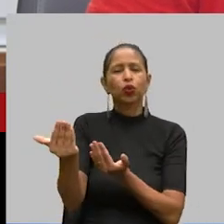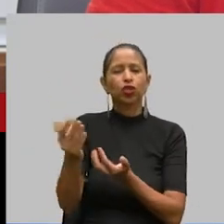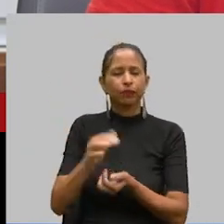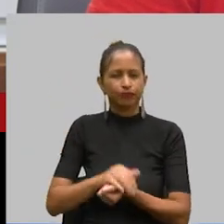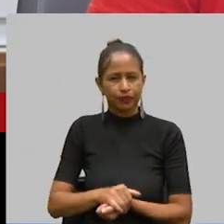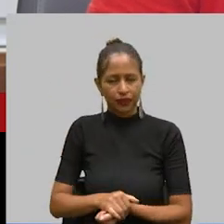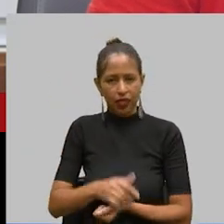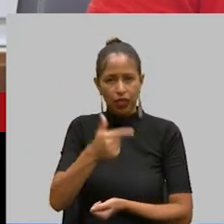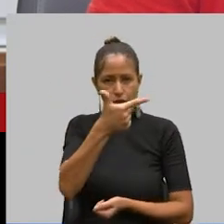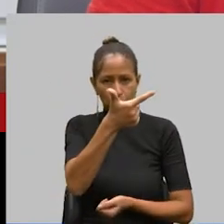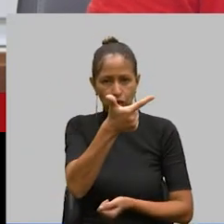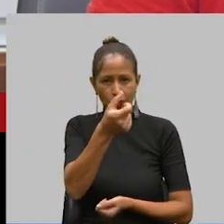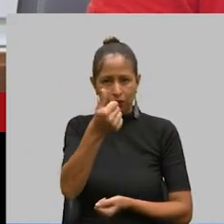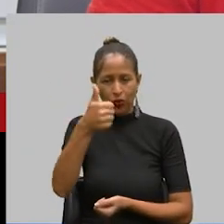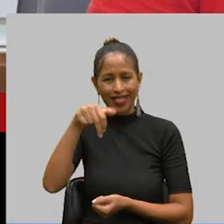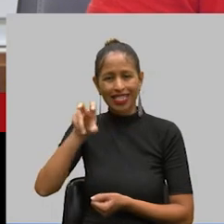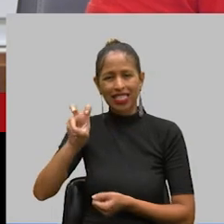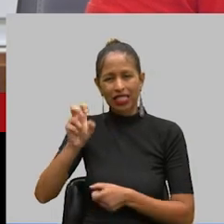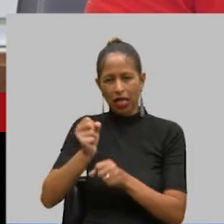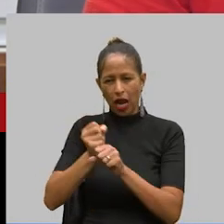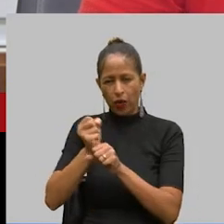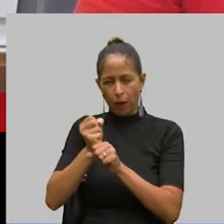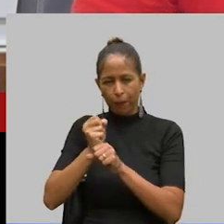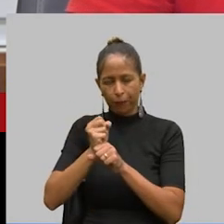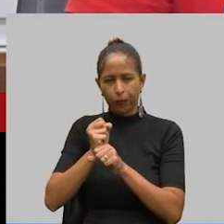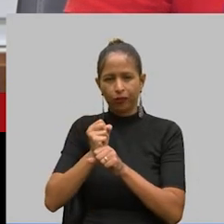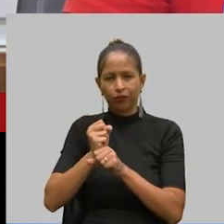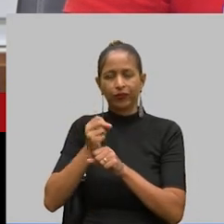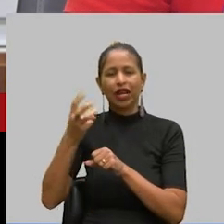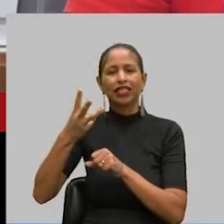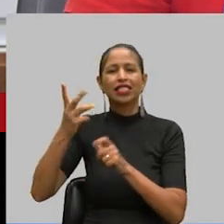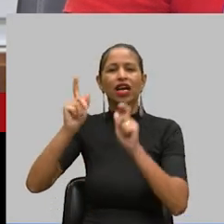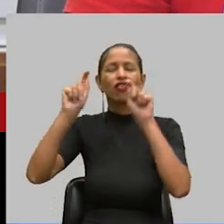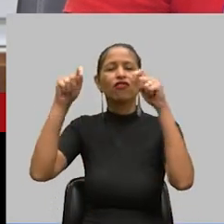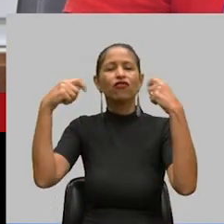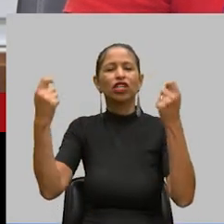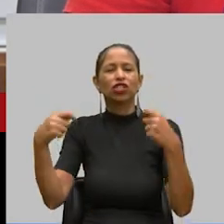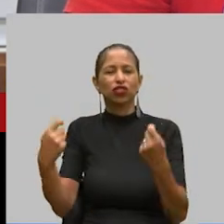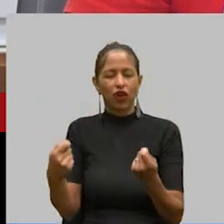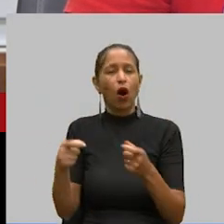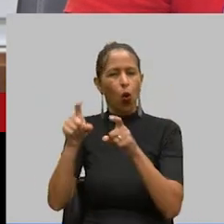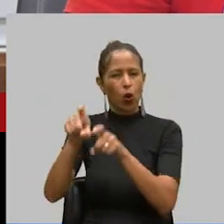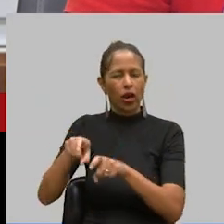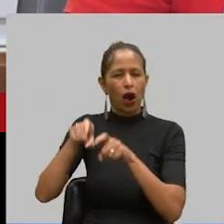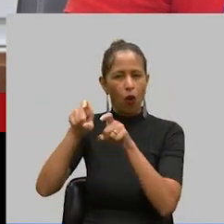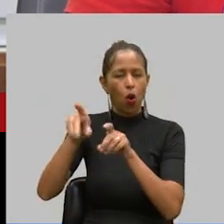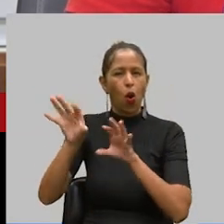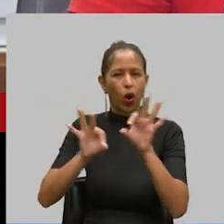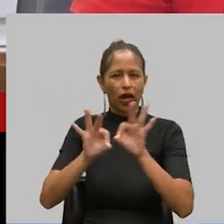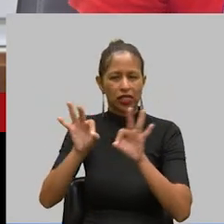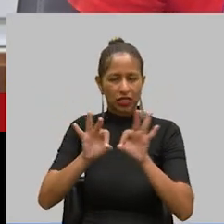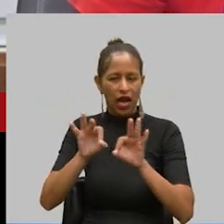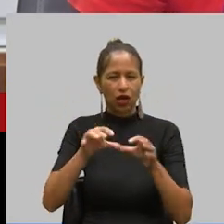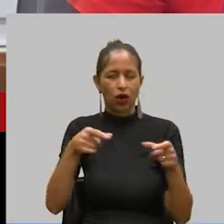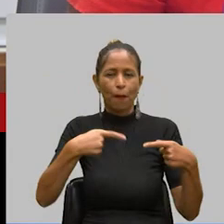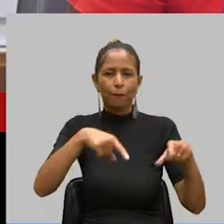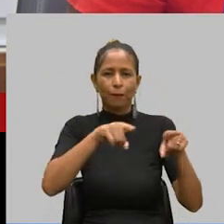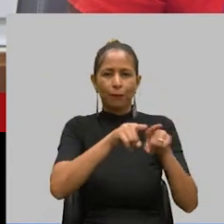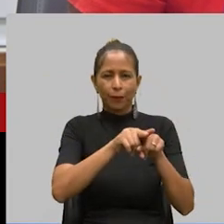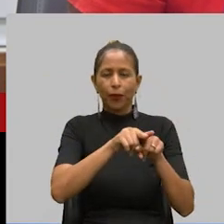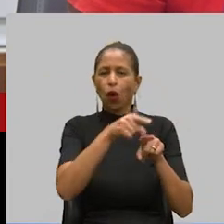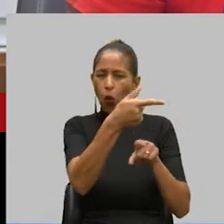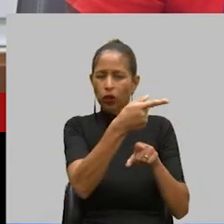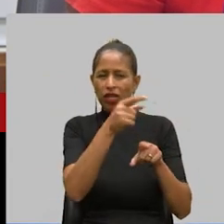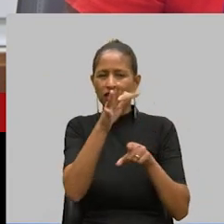em 2015 no terceiro festival nacional da Juventude Rural organizado pela contag em parceria com a feta e